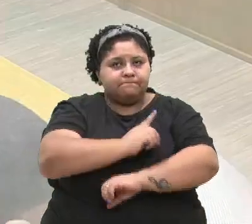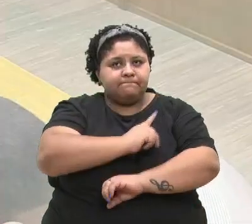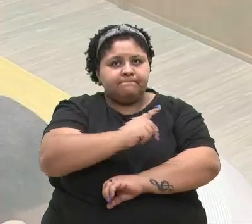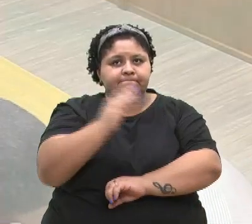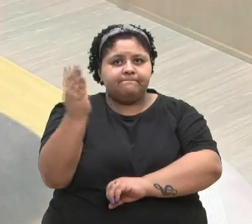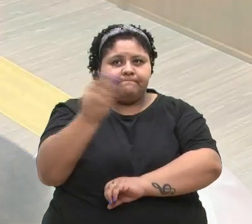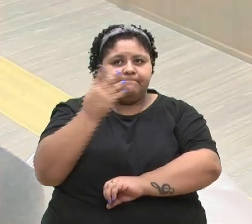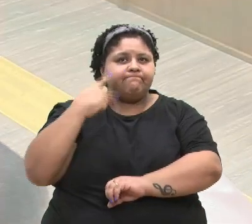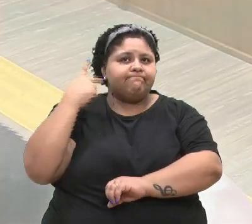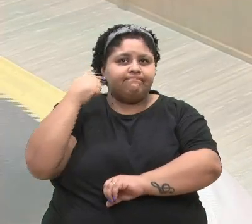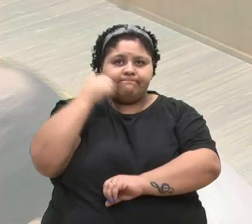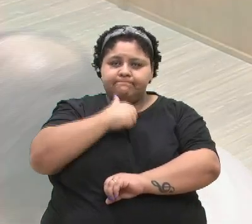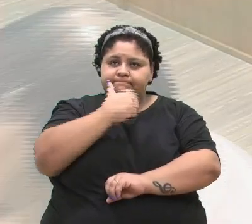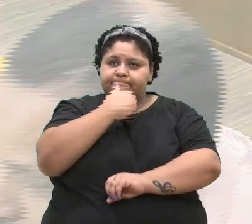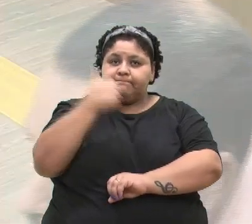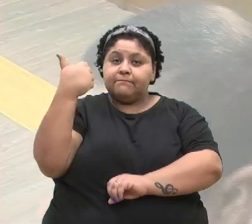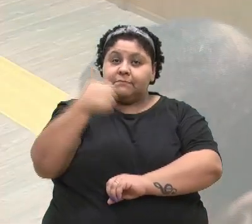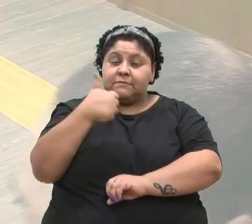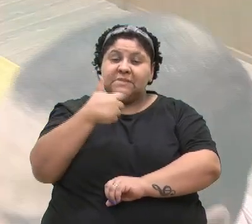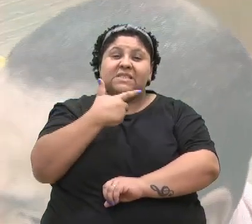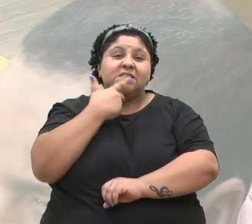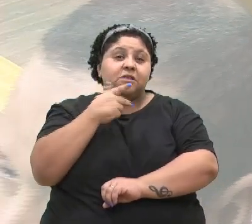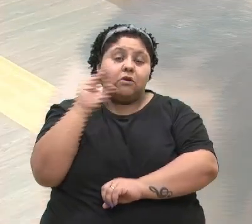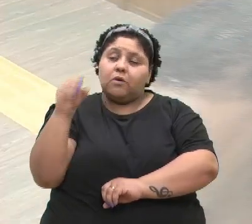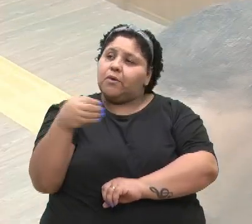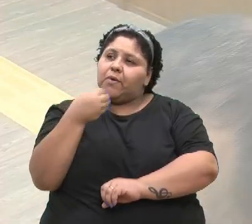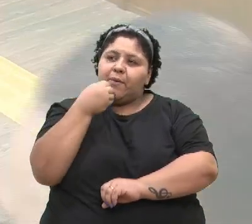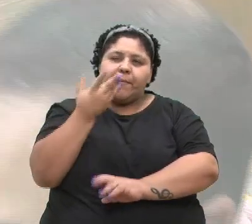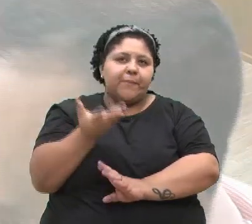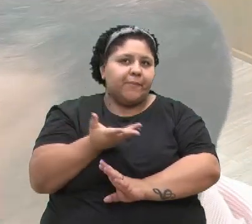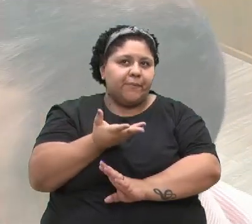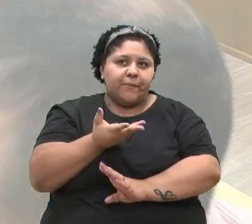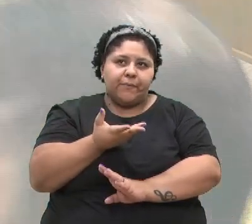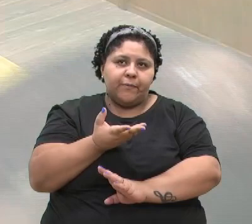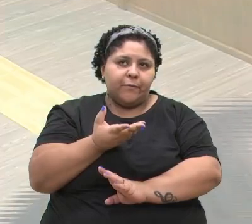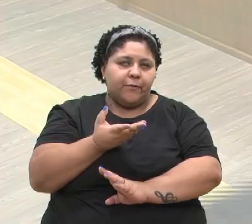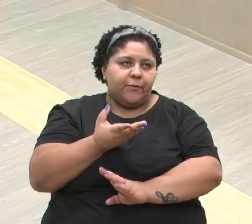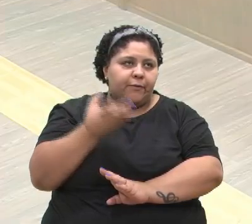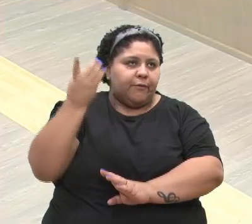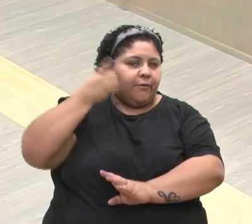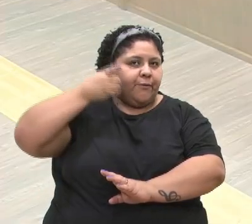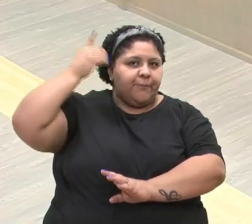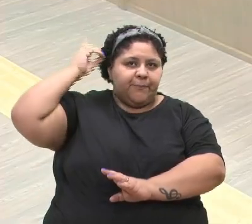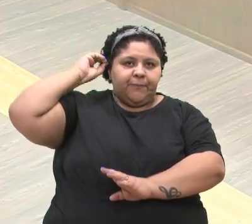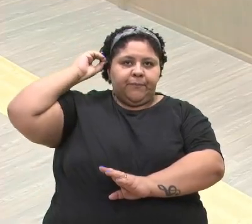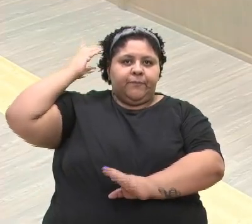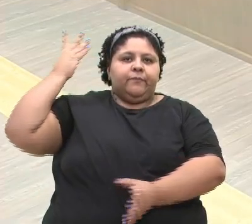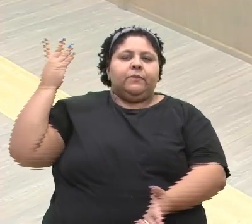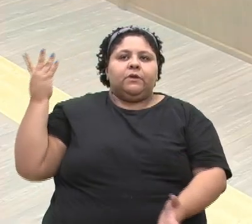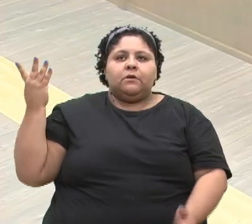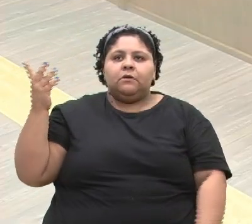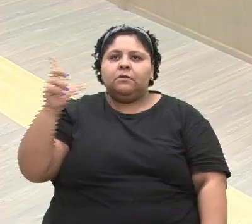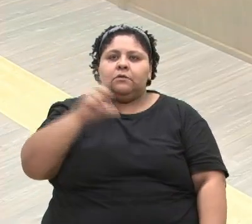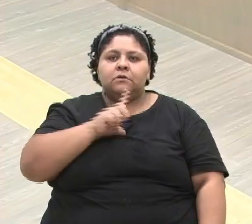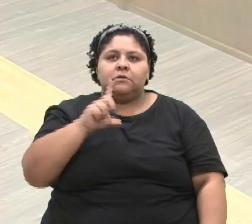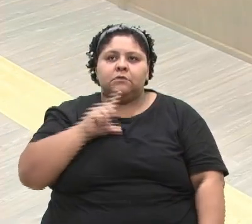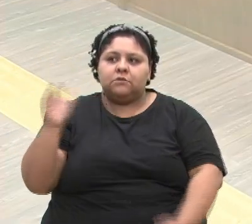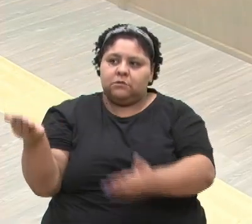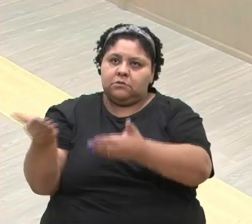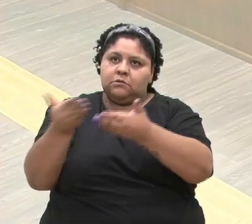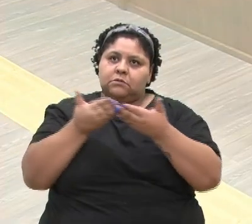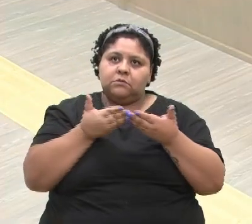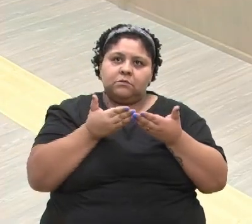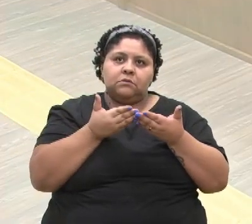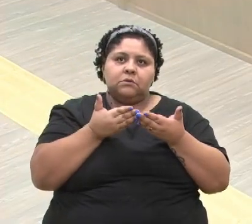presidente, senhoras e senhores vereadores, primeiramente dizer, claro, que se o colega Lucas Gil, né, tivesse me convidado, mas